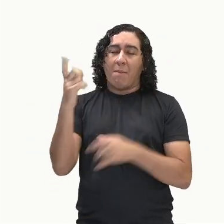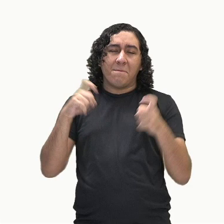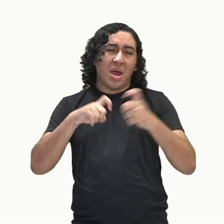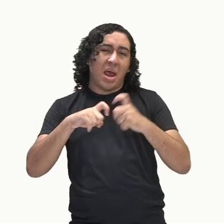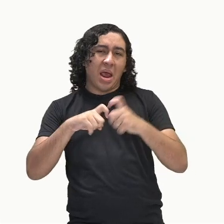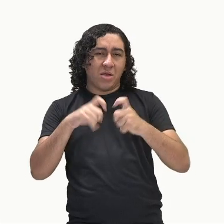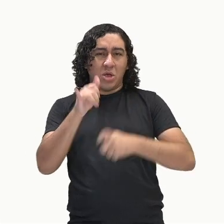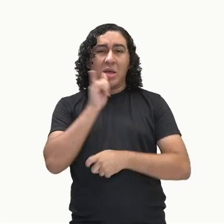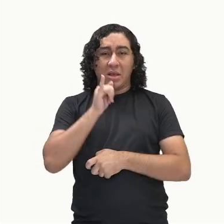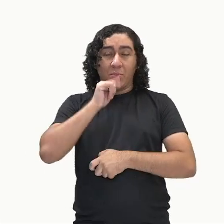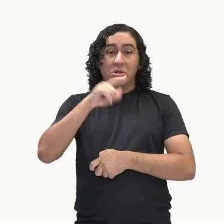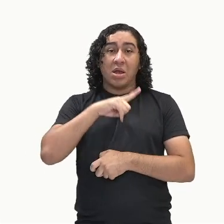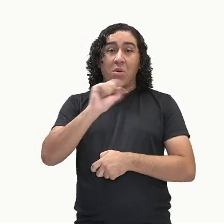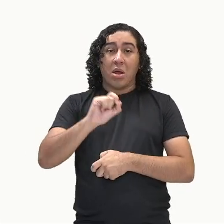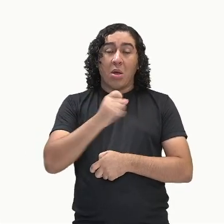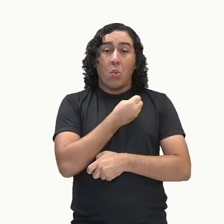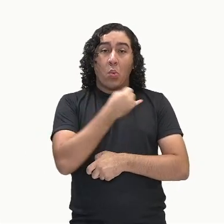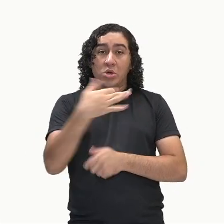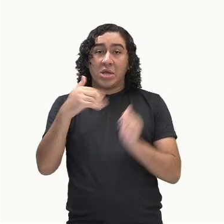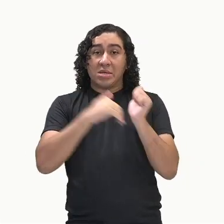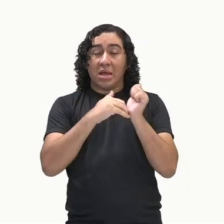foram distribuídas 20 senhas.